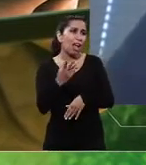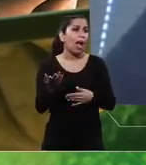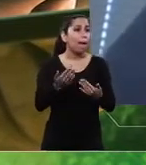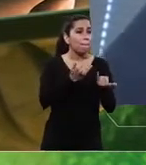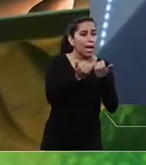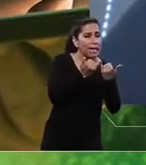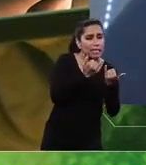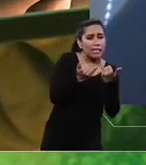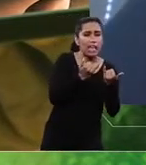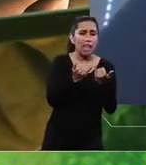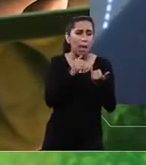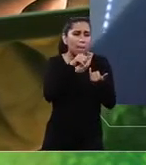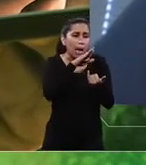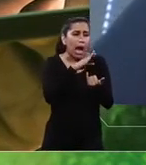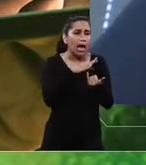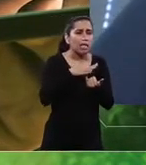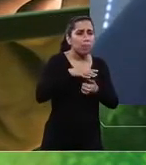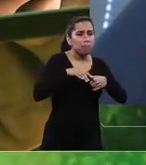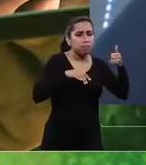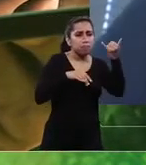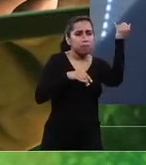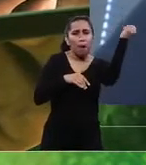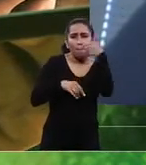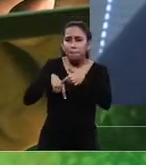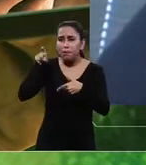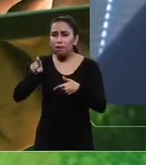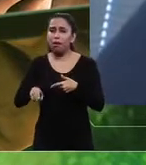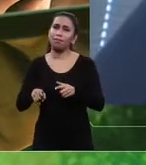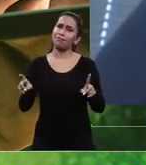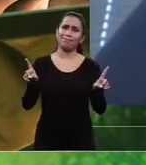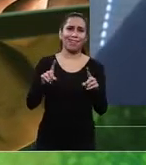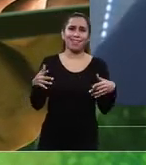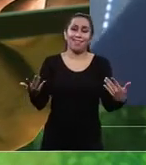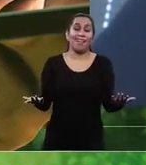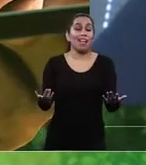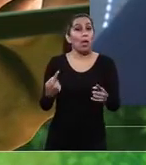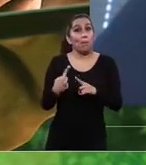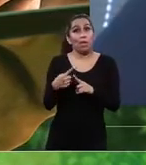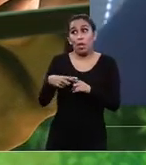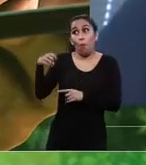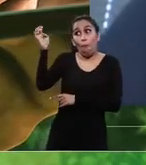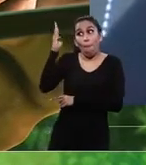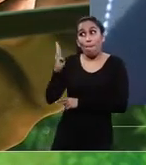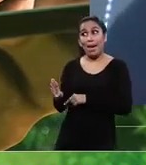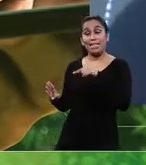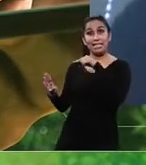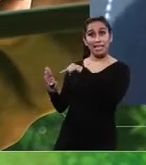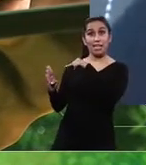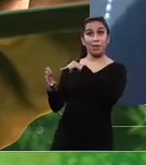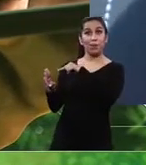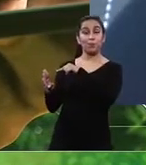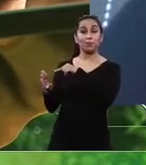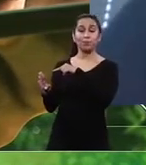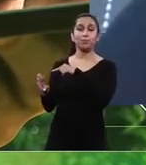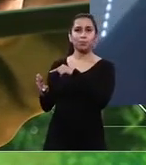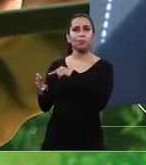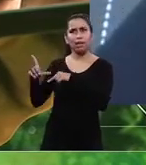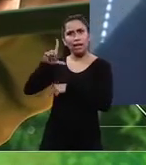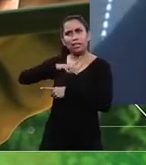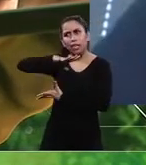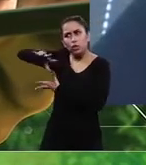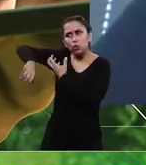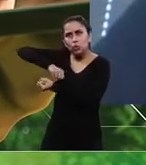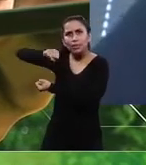Esse mundo que nos traz essas coisas engraçadas, né? Porque o Brasil realmente ele tem